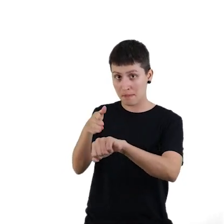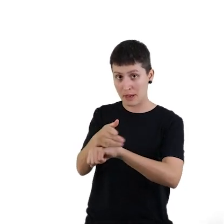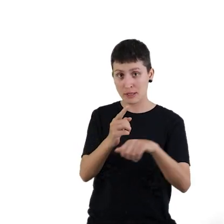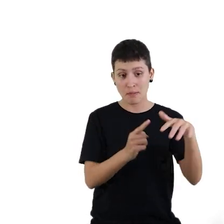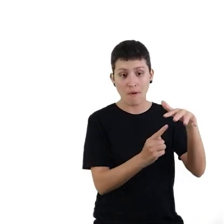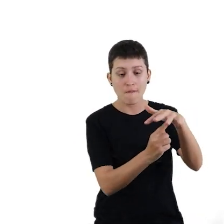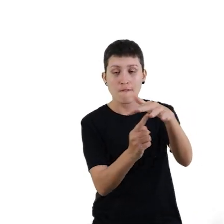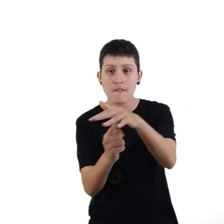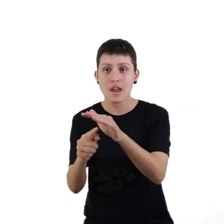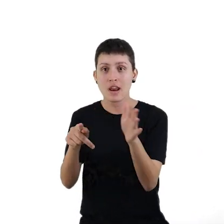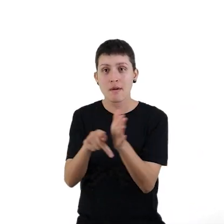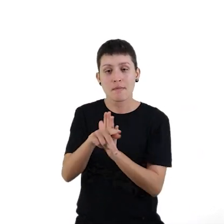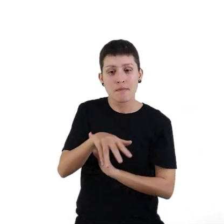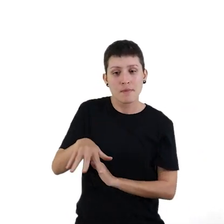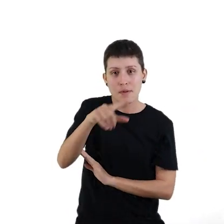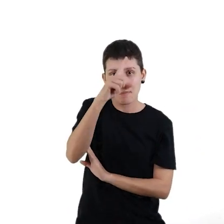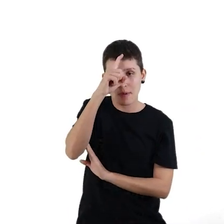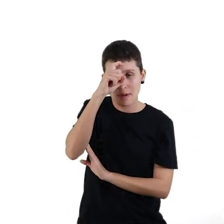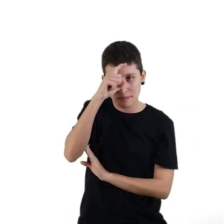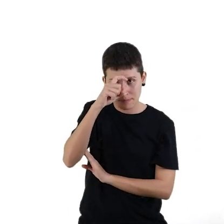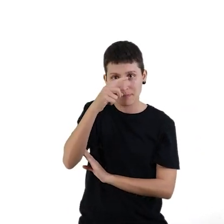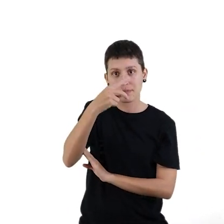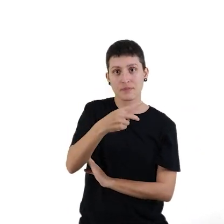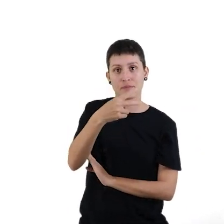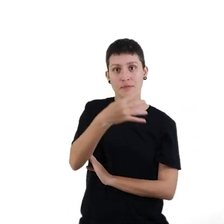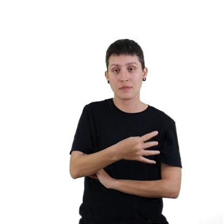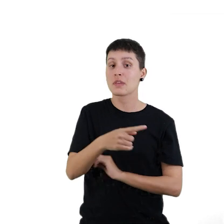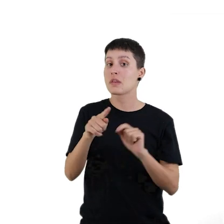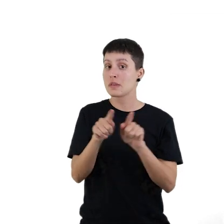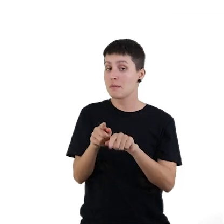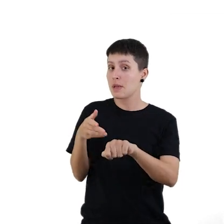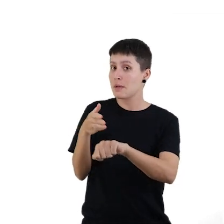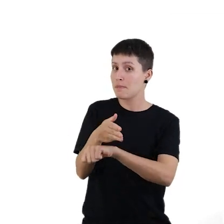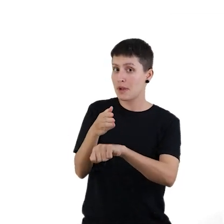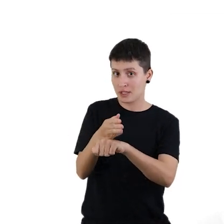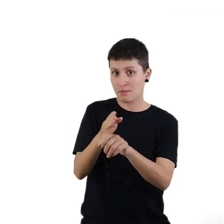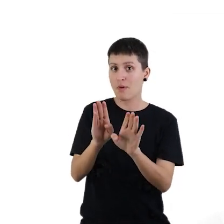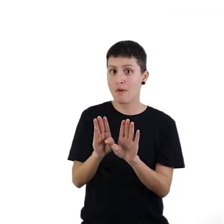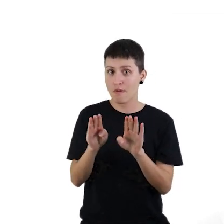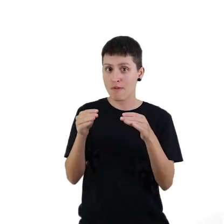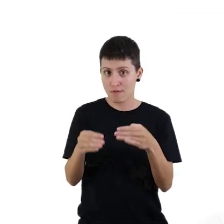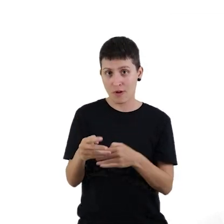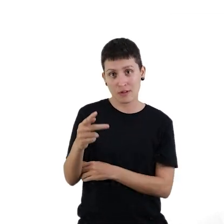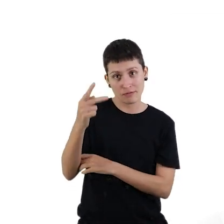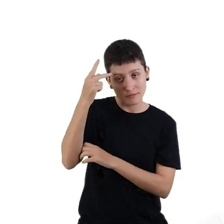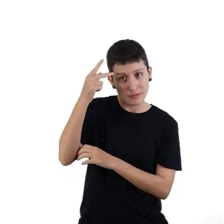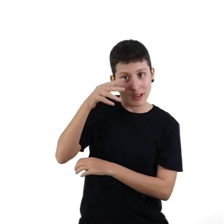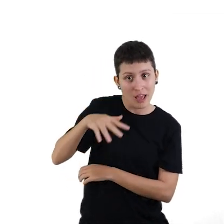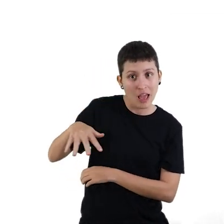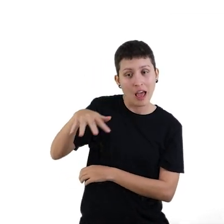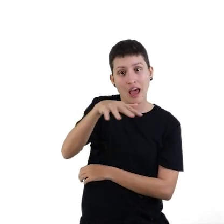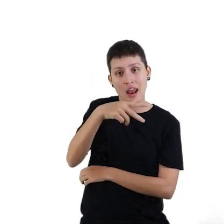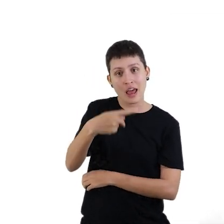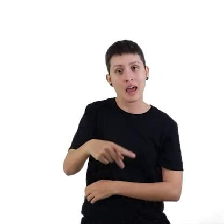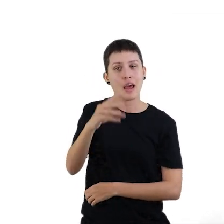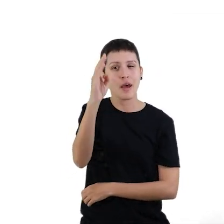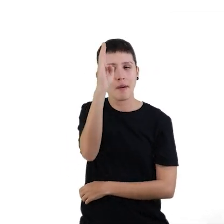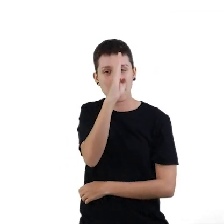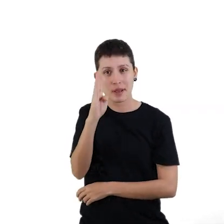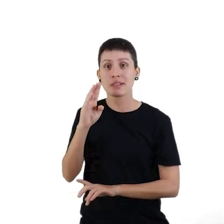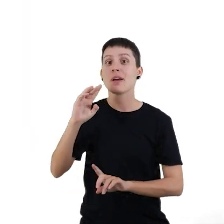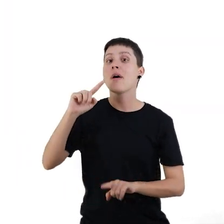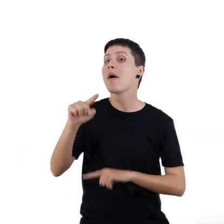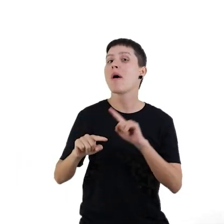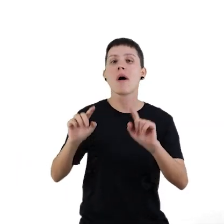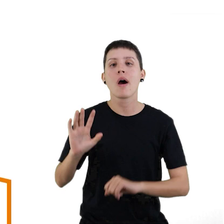a 24ª edição da feira e fórum em São Paulo, a feira mais importante do segmento no Brasil. E logo